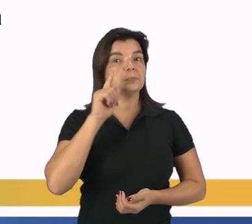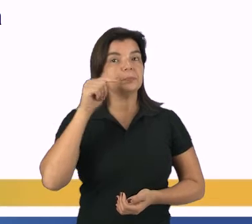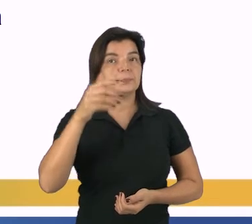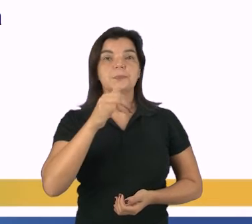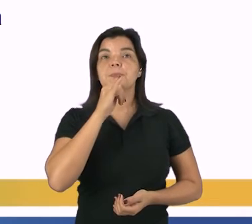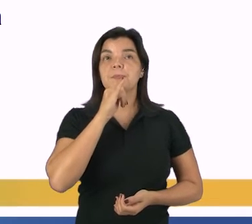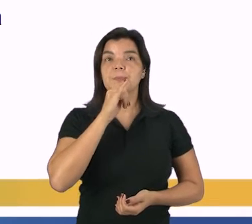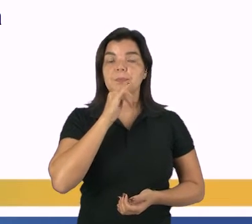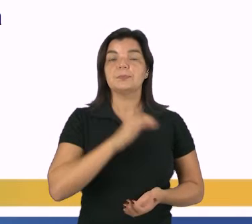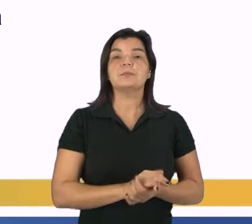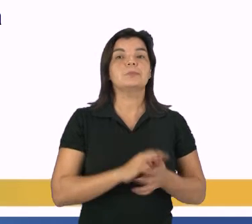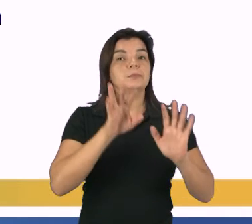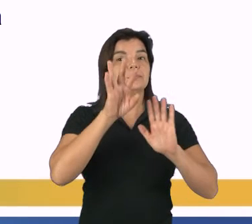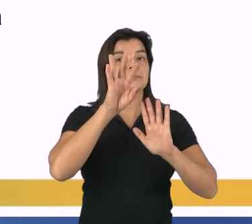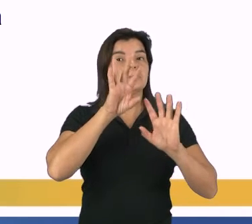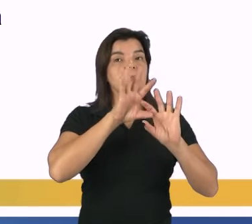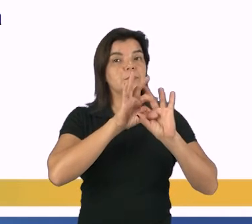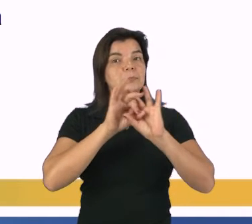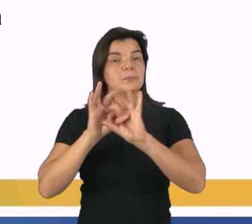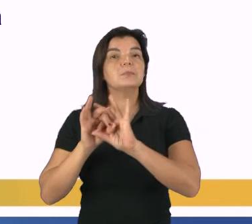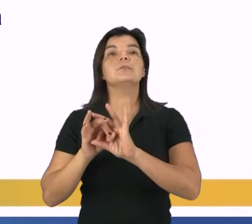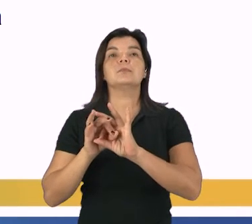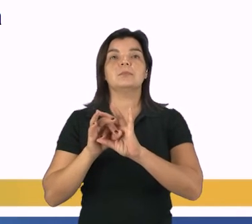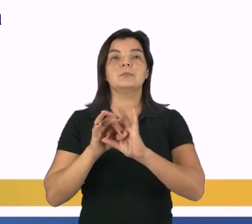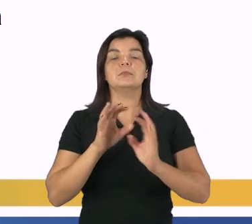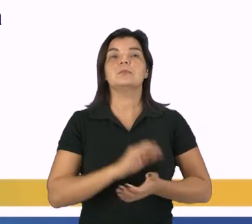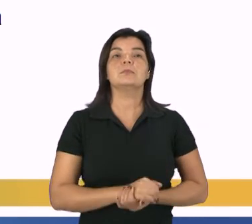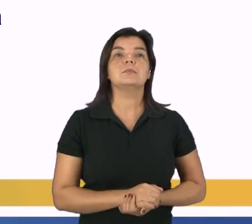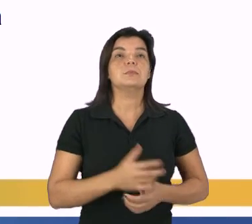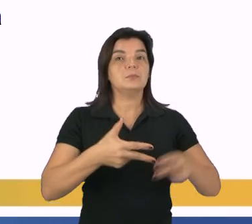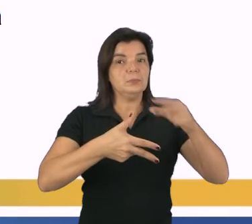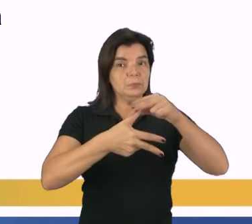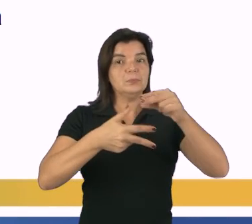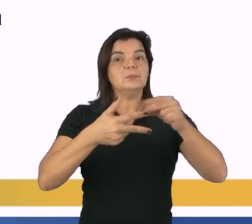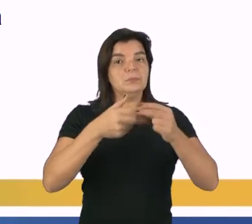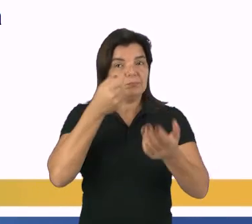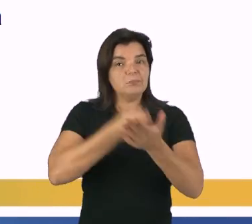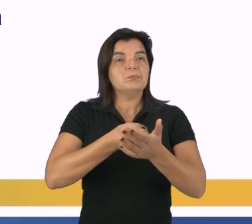vai diminuir 9 vezes. Para simplificar, né?